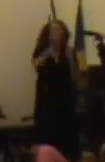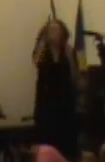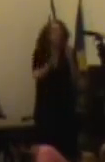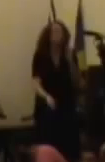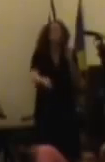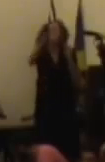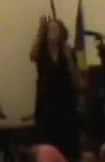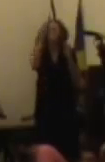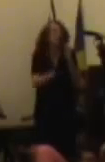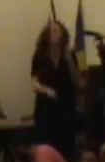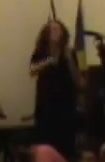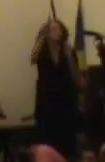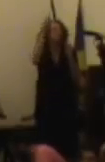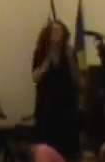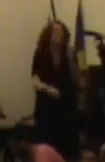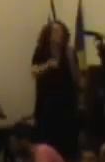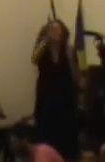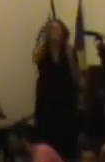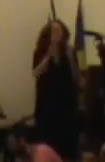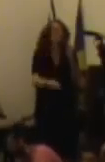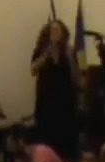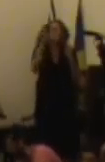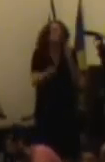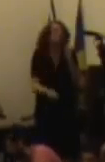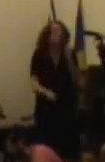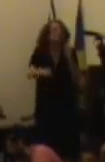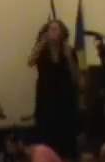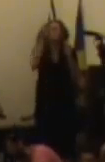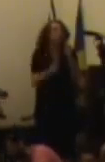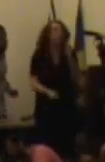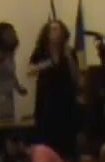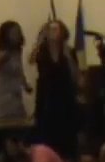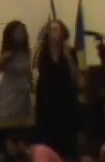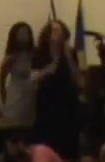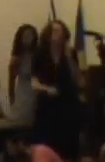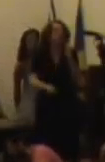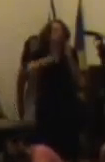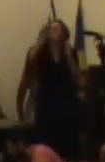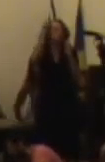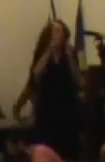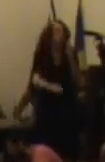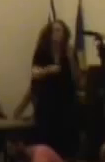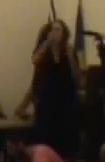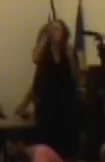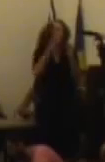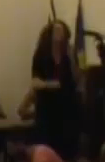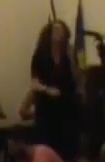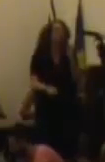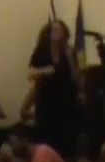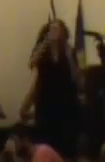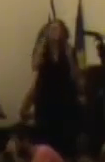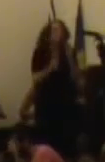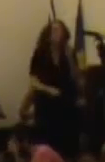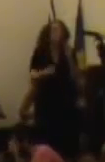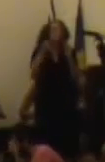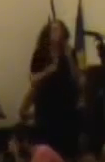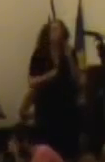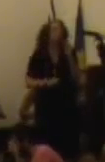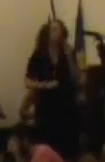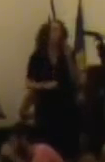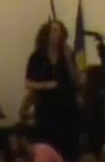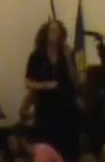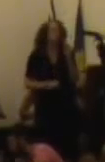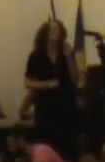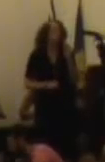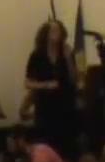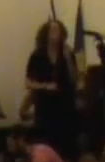abaixo. Queremos um novo sistema que seja o sistema do povo organizado, do povo mobilizado, do povo